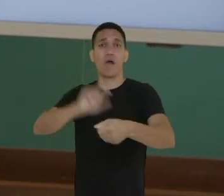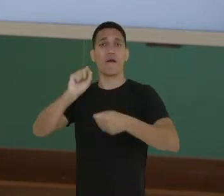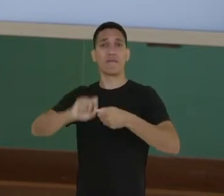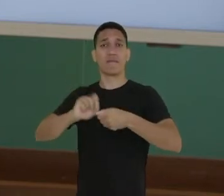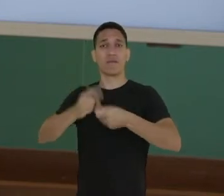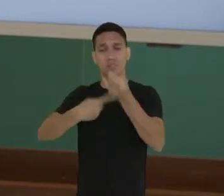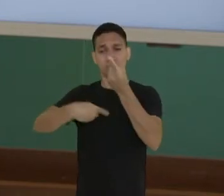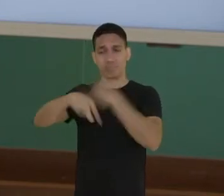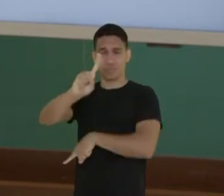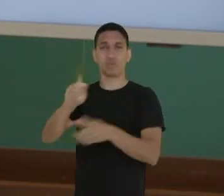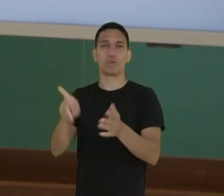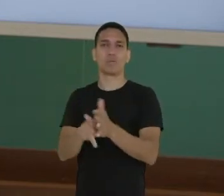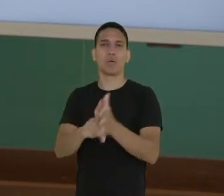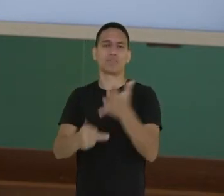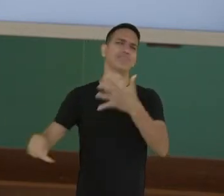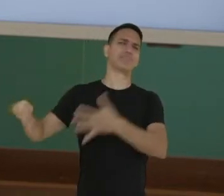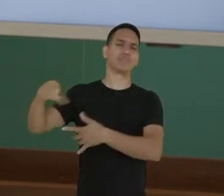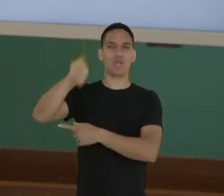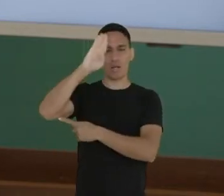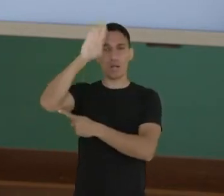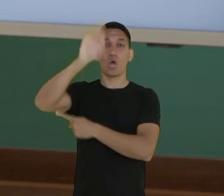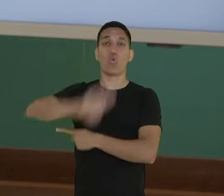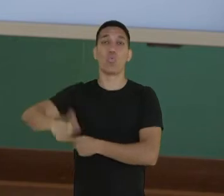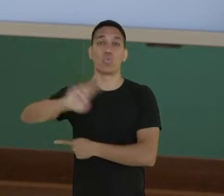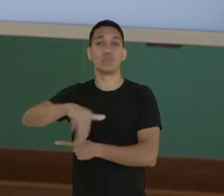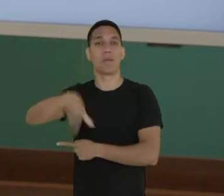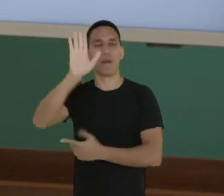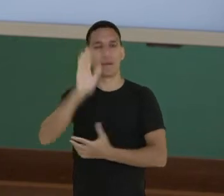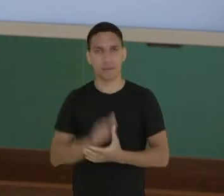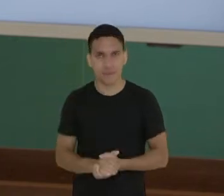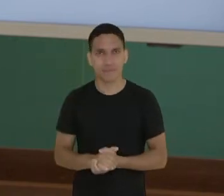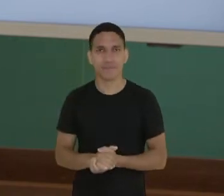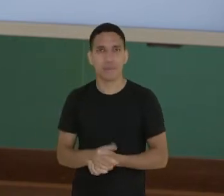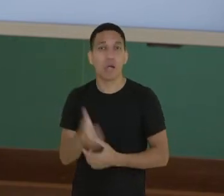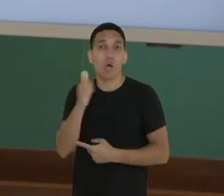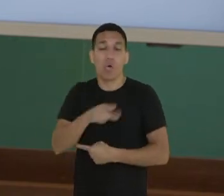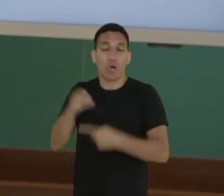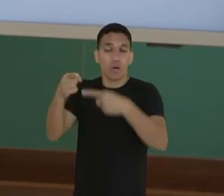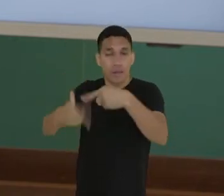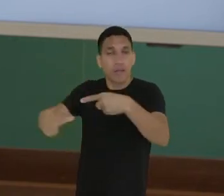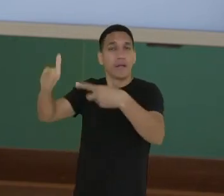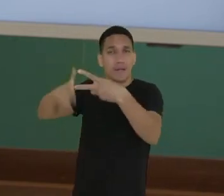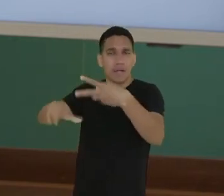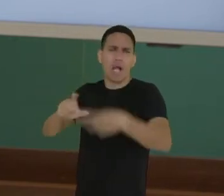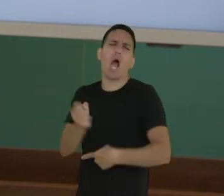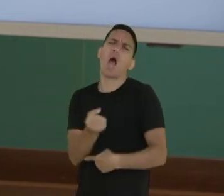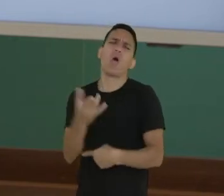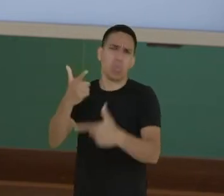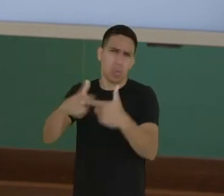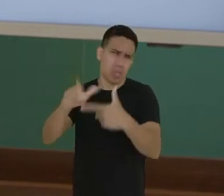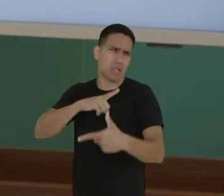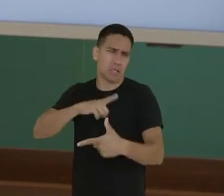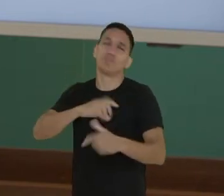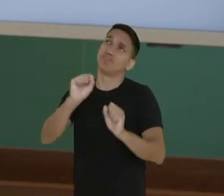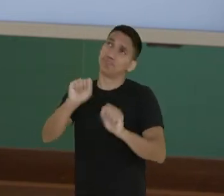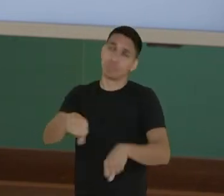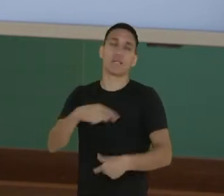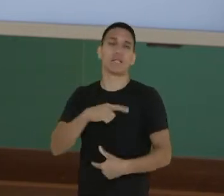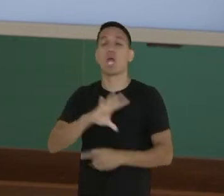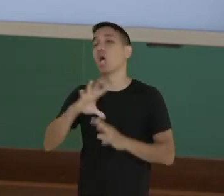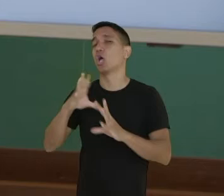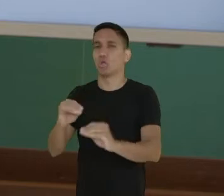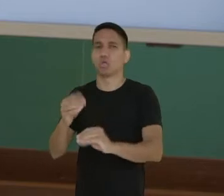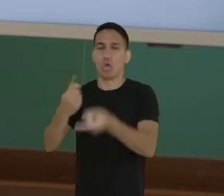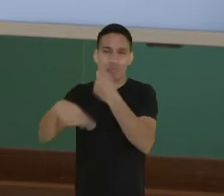elétrica utilizando o recurso renovável que é a energia hidráulica. Né? Tem alguns problemas? Tem. Toda transformação de